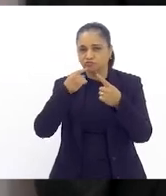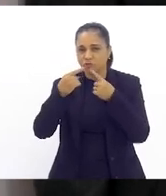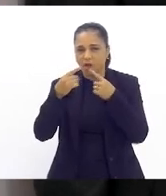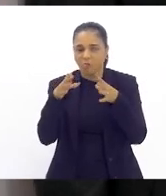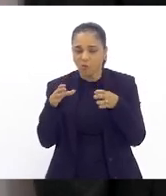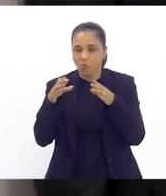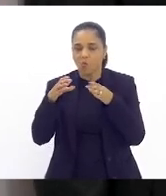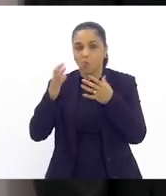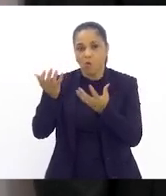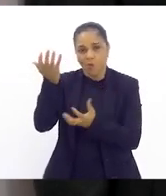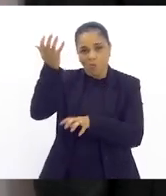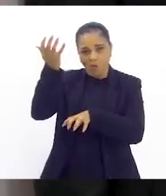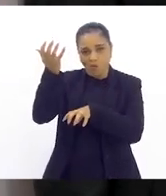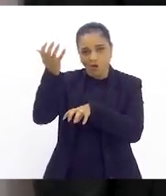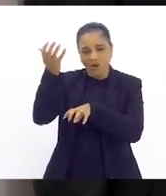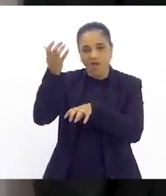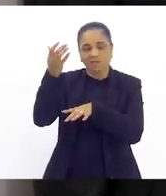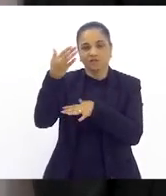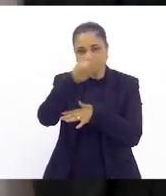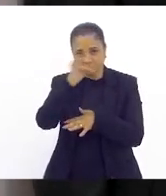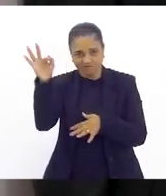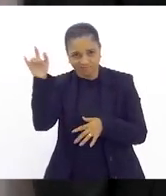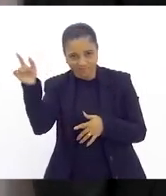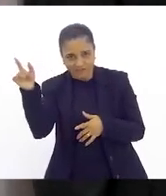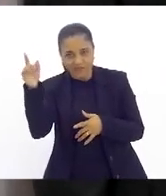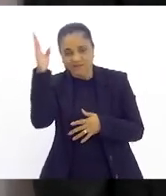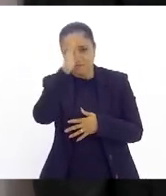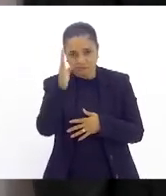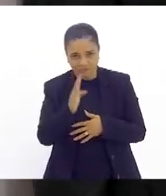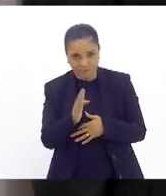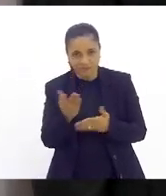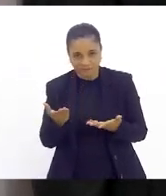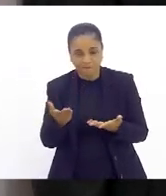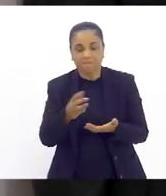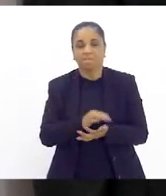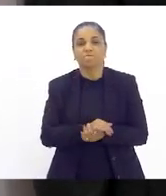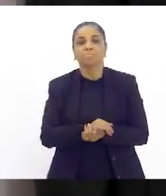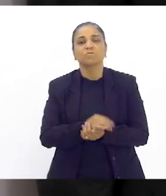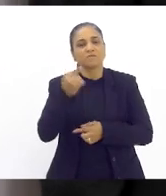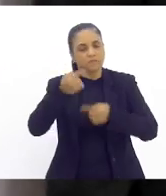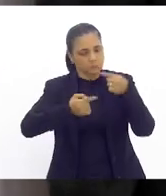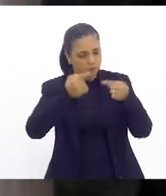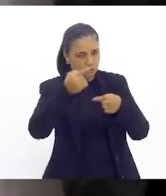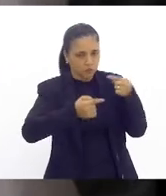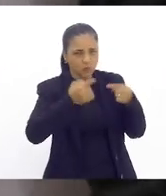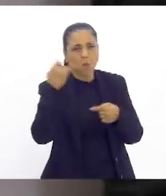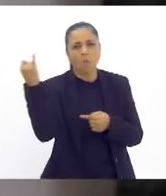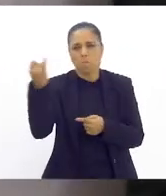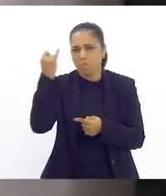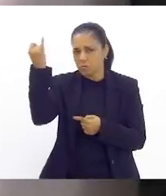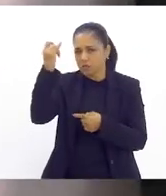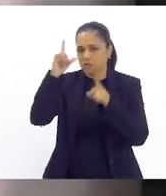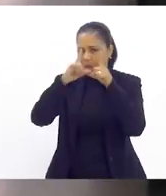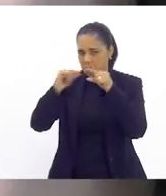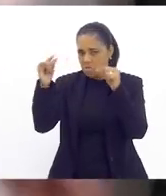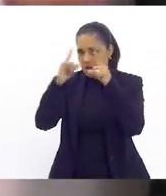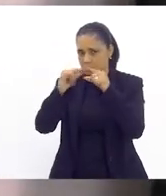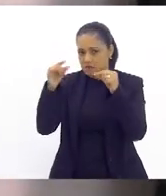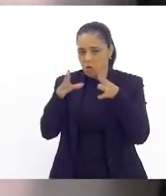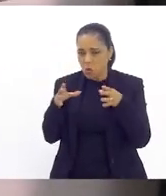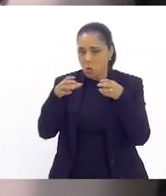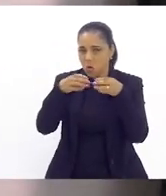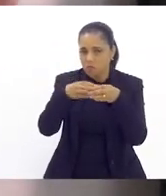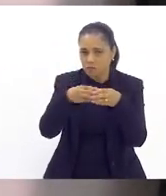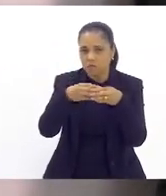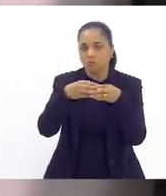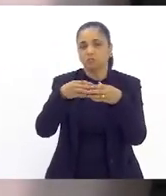então acho importante assim a gente vai ter uma discussão obviamente desse tema também em Brasília né na comissão de